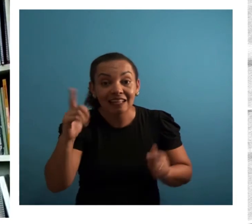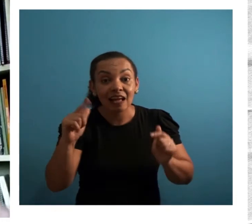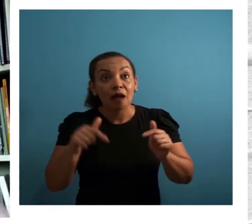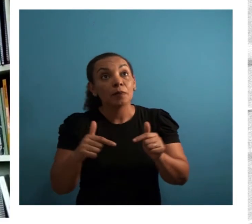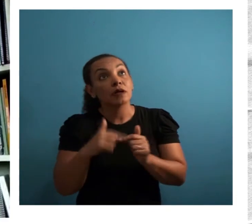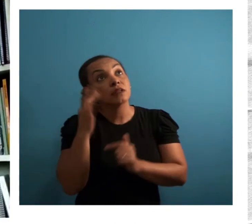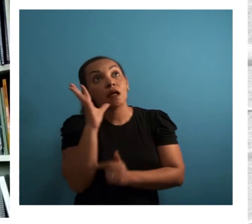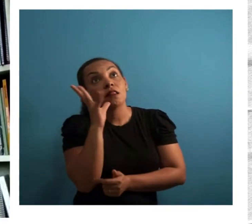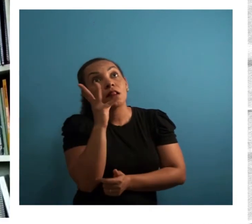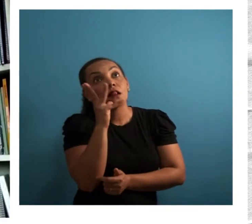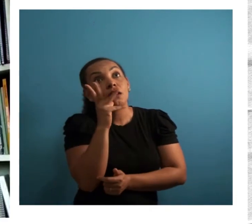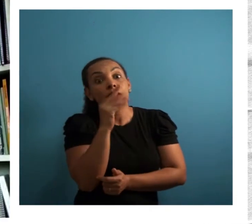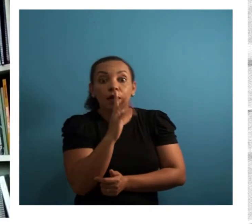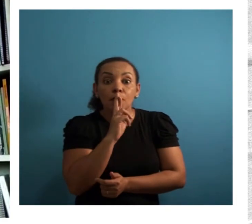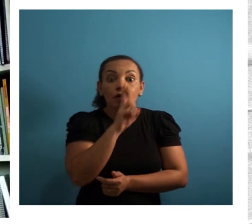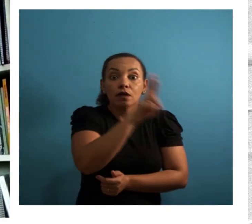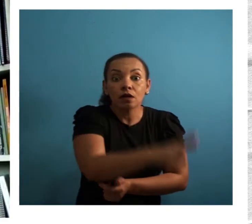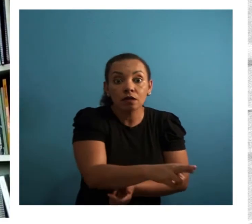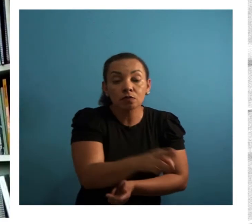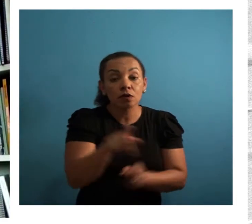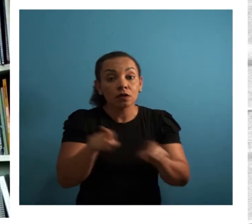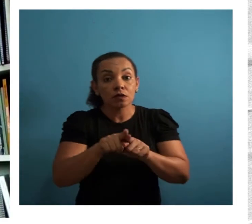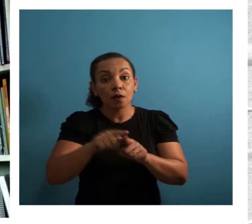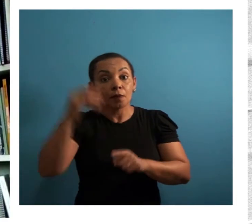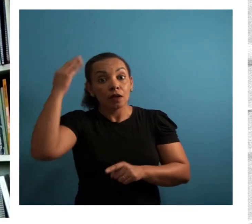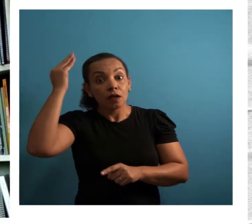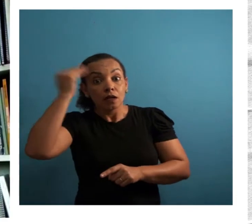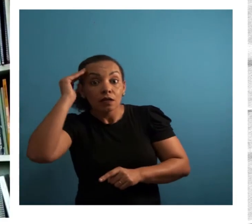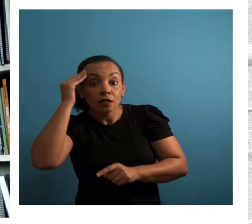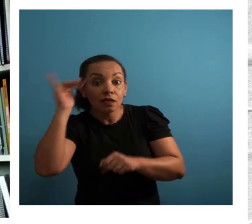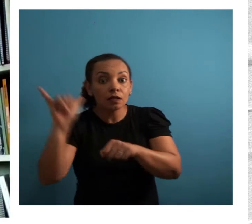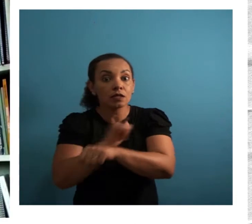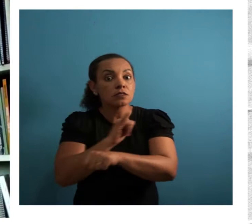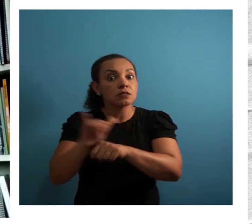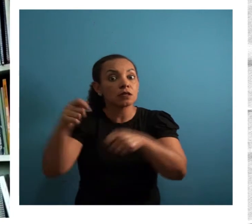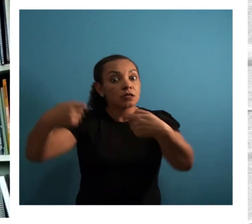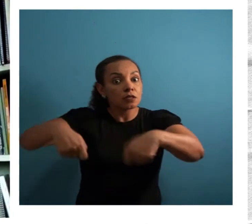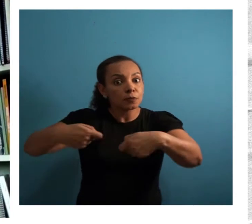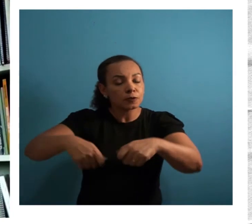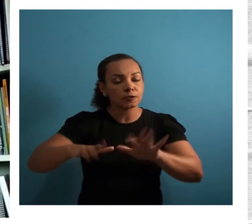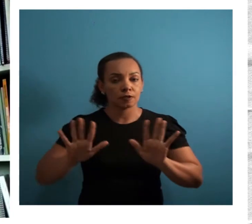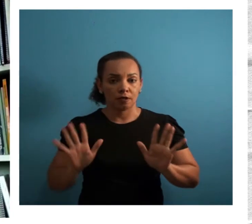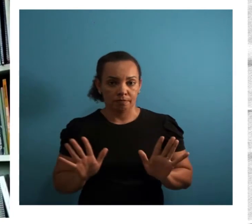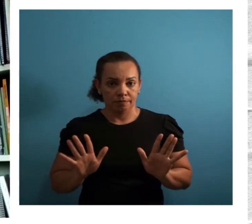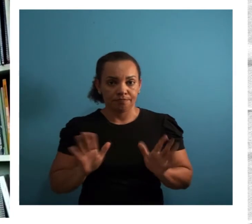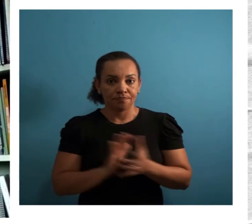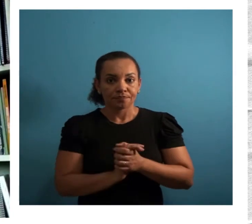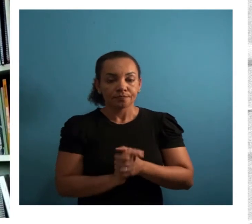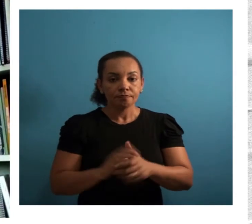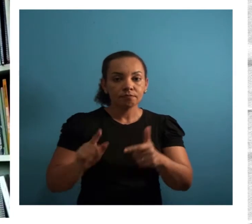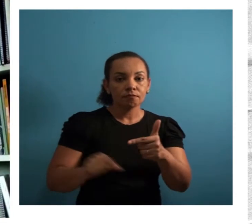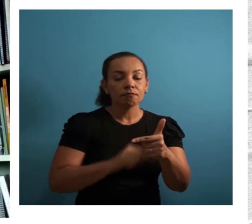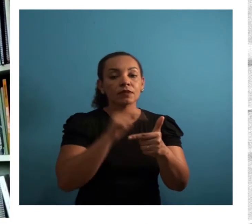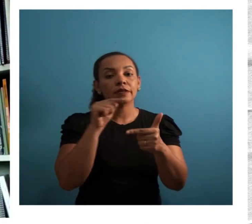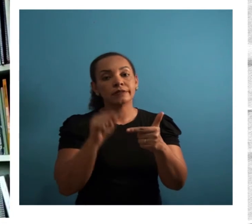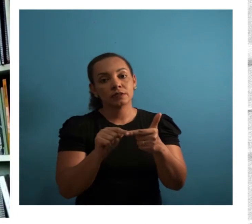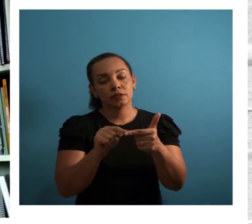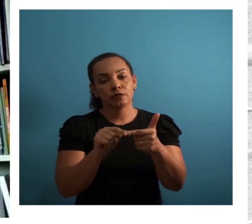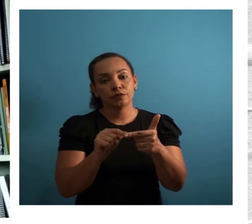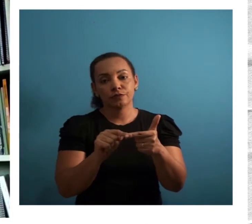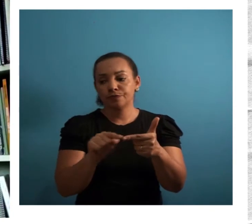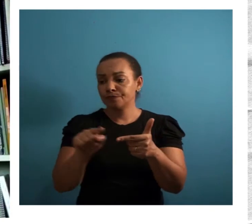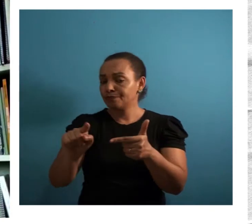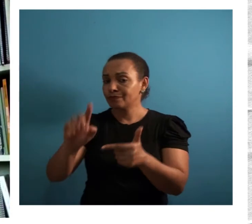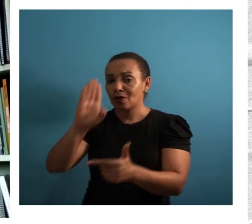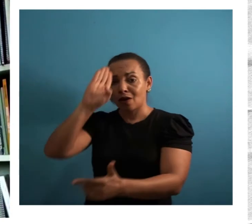as nossas compreensões das nossas estratégias que devemos traçar em segundo lugar devemos nos desencantar com